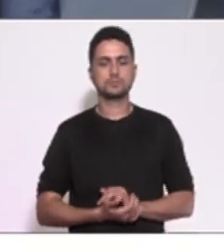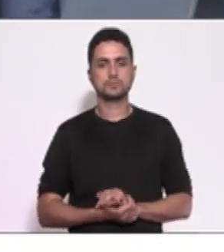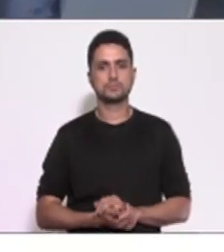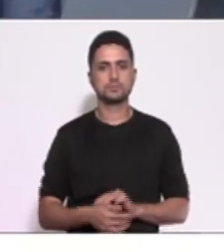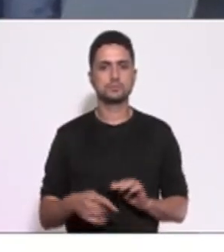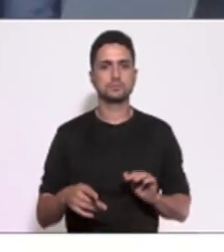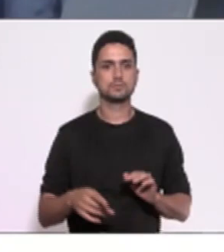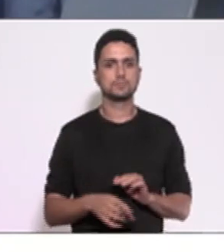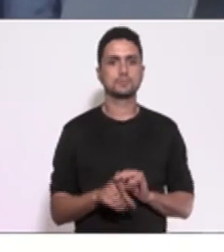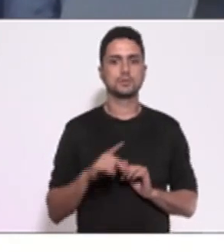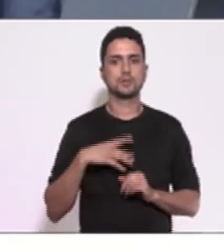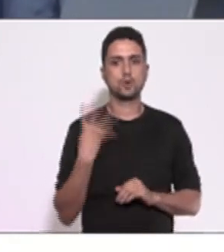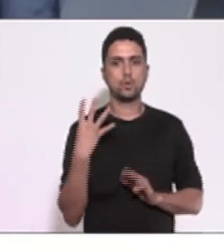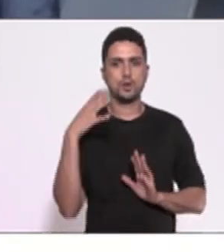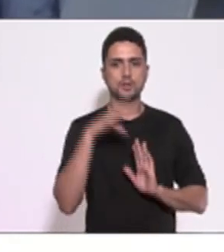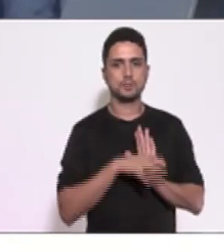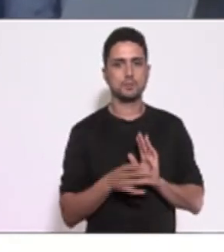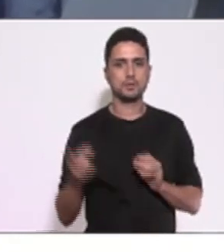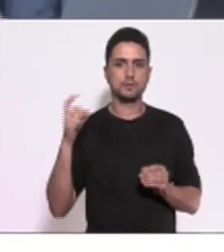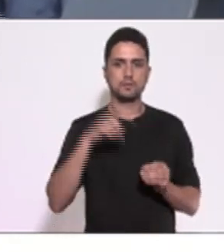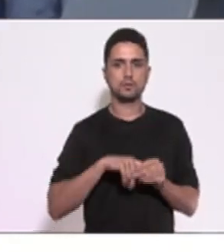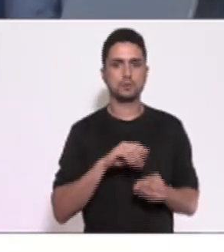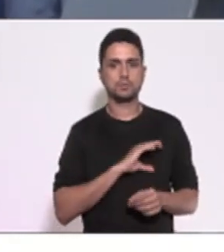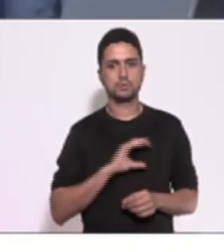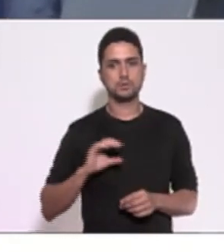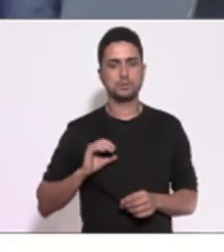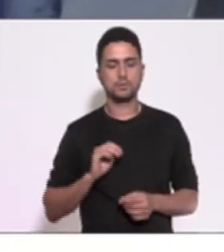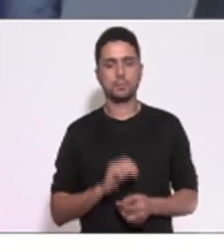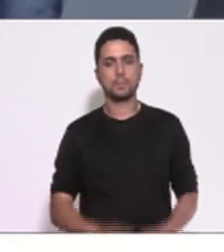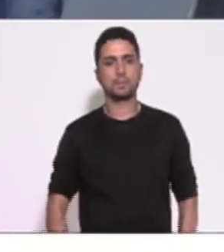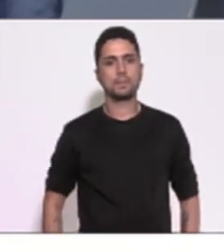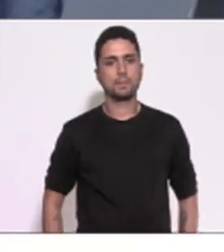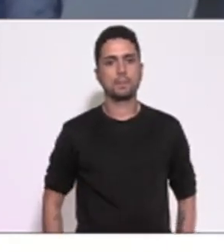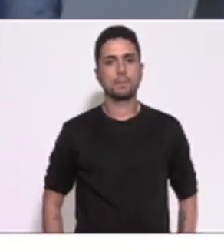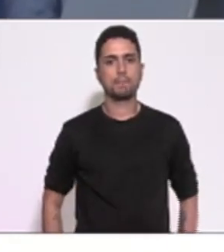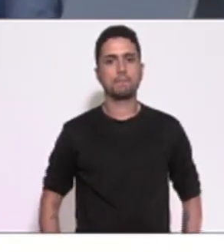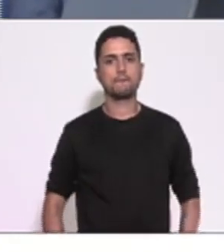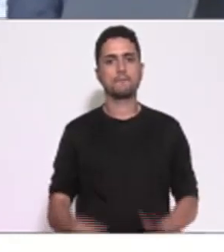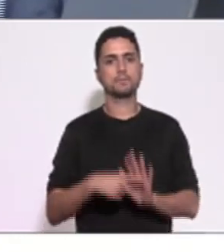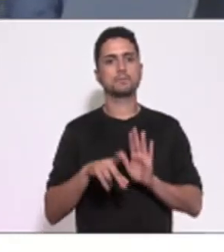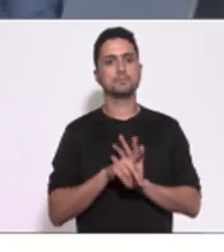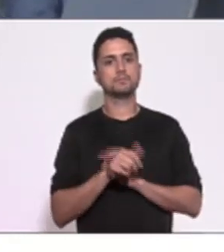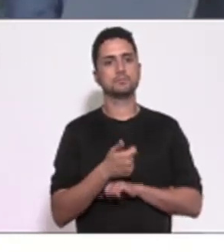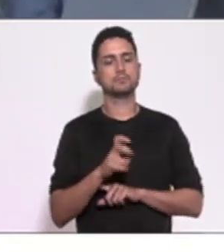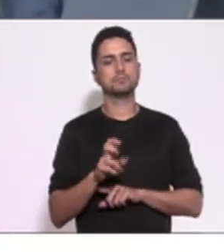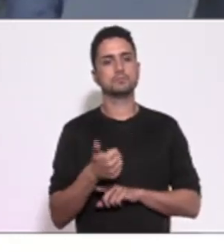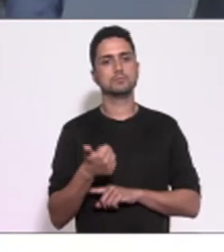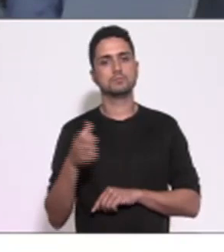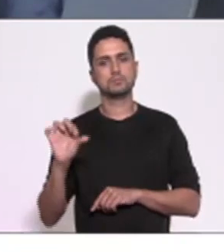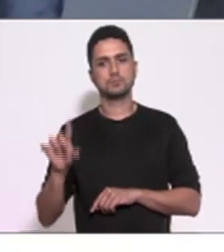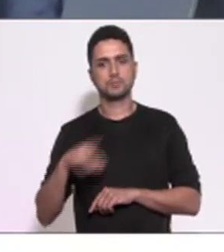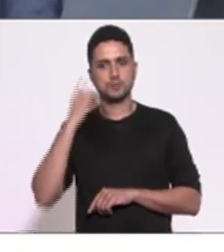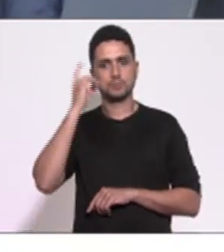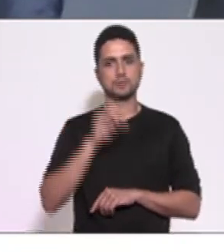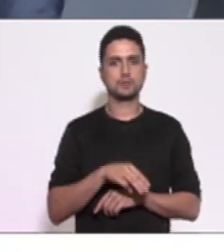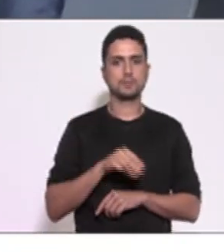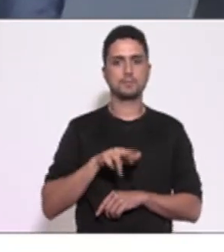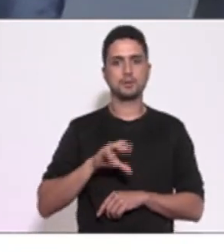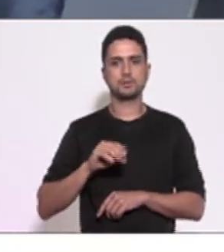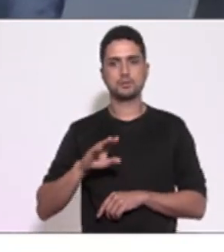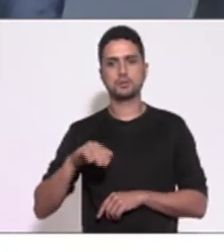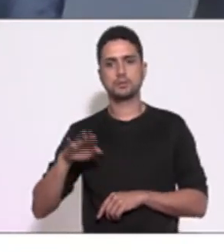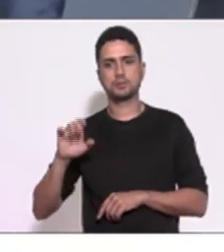presente proposta recebeu 4 emendas e retorna às comissões. Projeto de lei 151/2019, de autoria do deputado Márcio Canela, que altera a